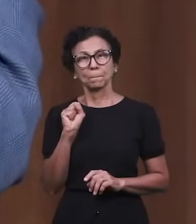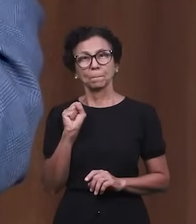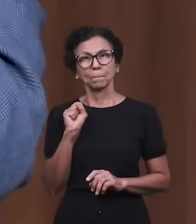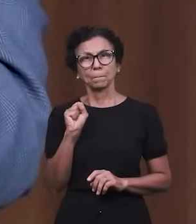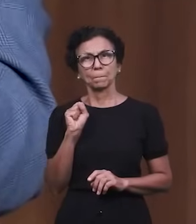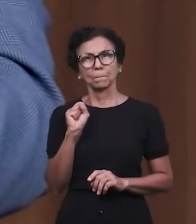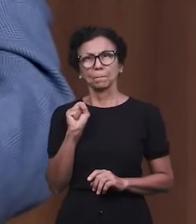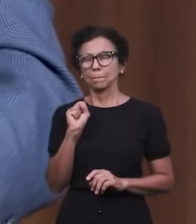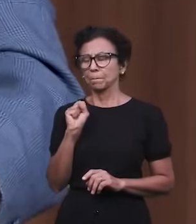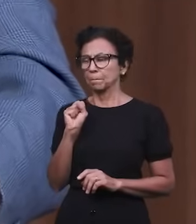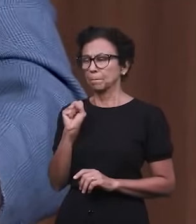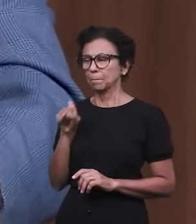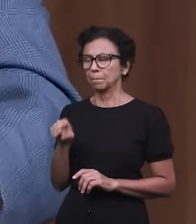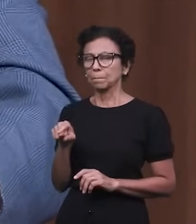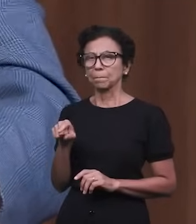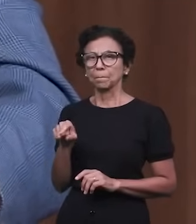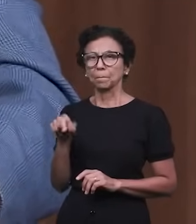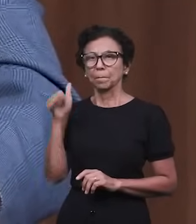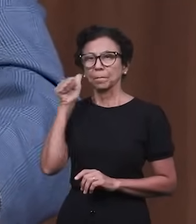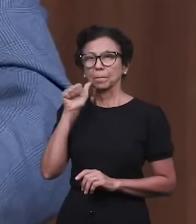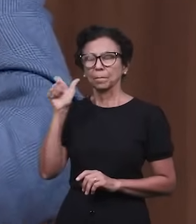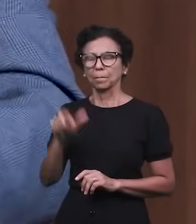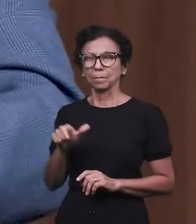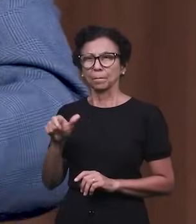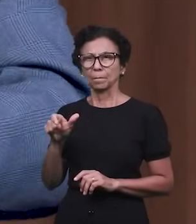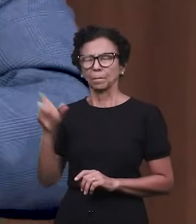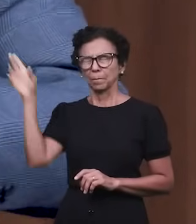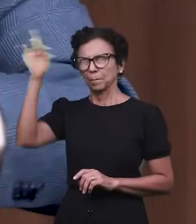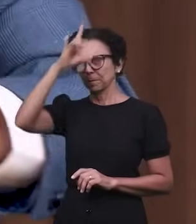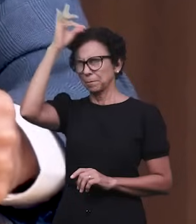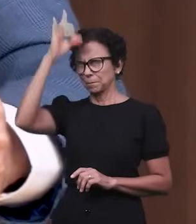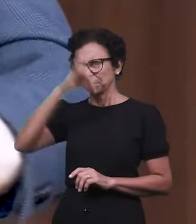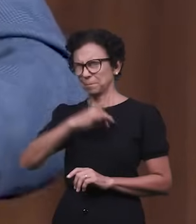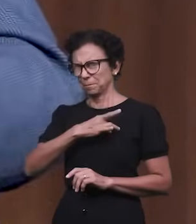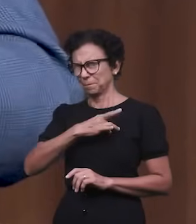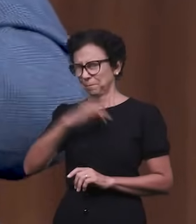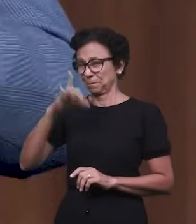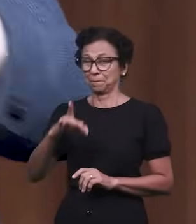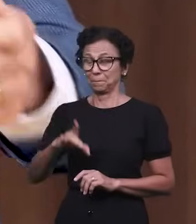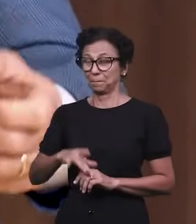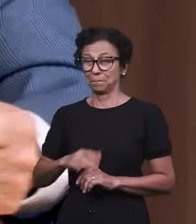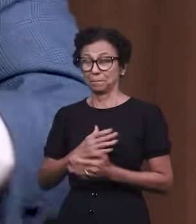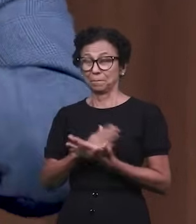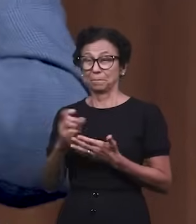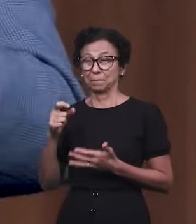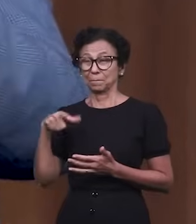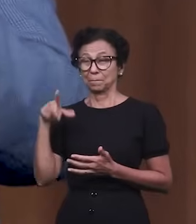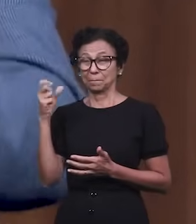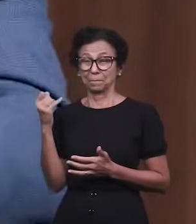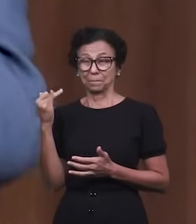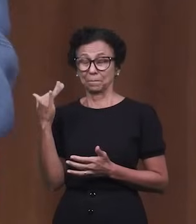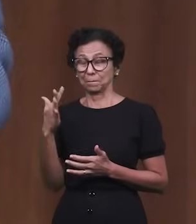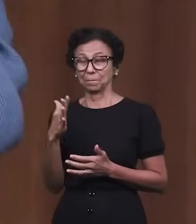ela de repente foi batizada com o Espírito Santo, e ela, ativa, buscando show e tal,